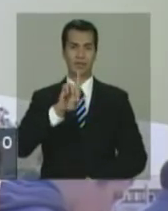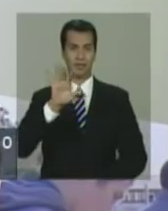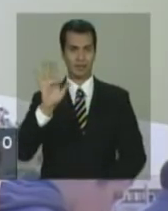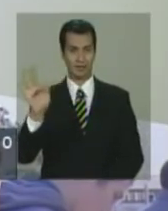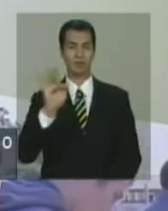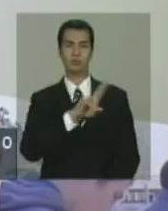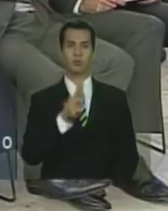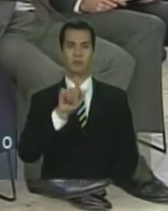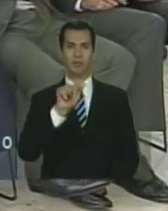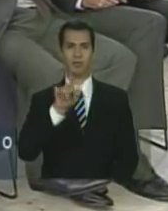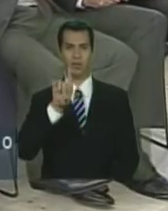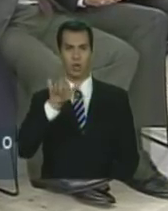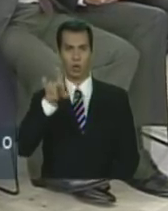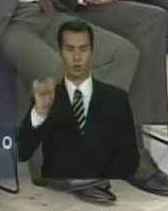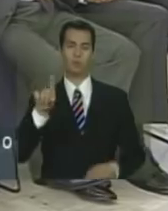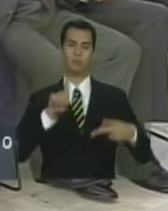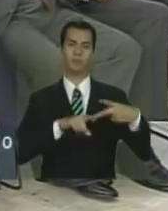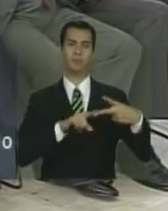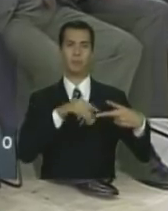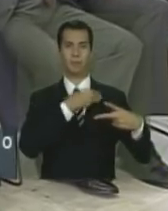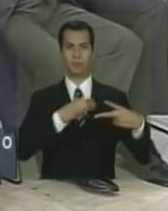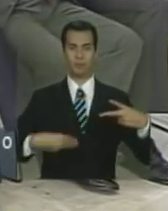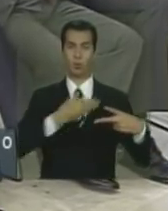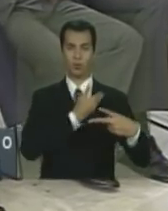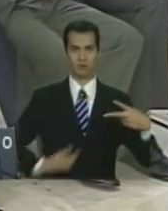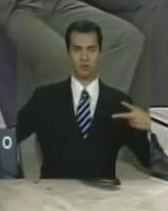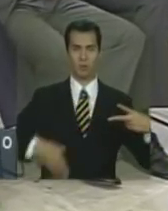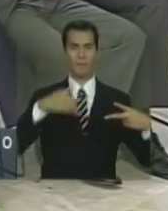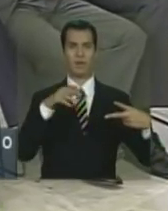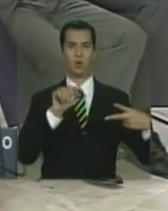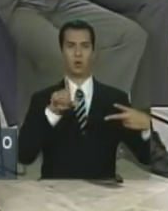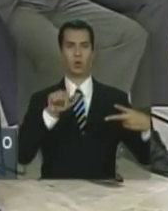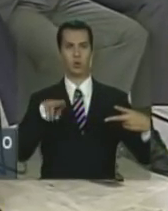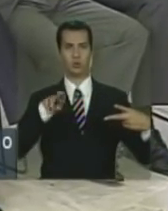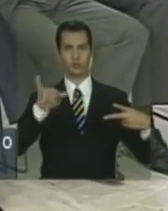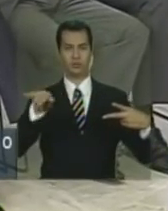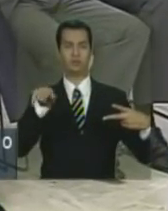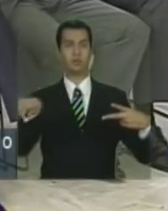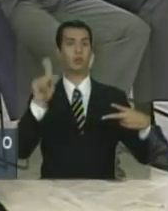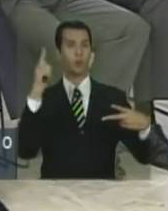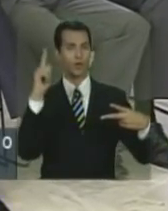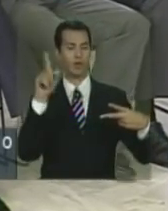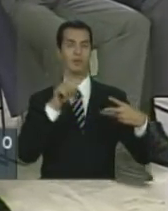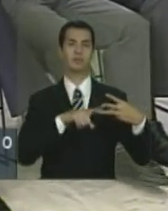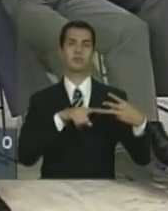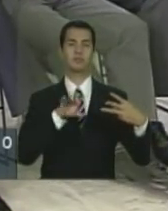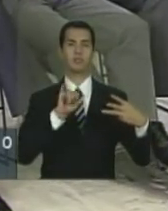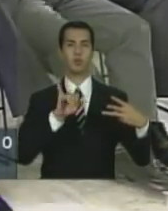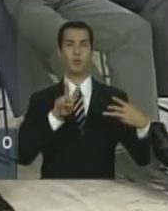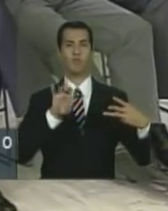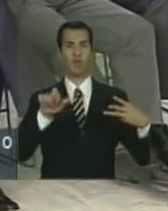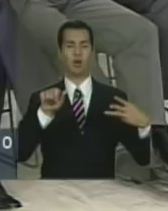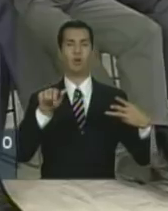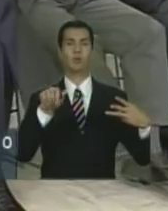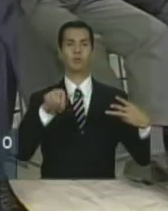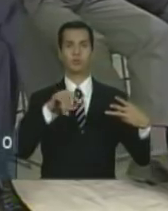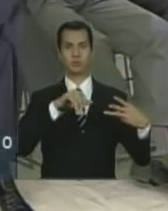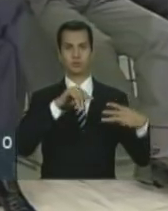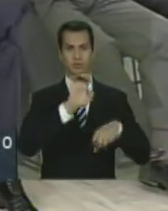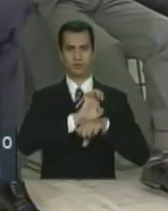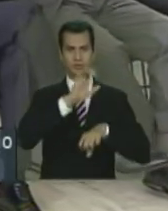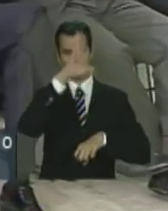Federal, Marconi Perillo, de Goiás, Silval Barbosa, do Mato Grosso, José